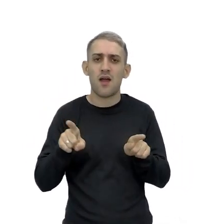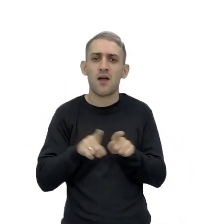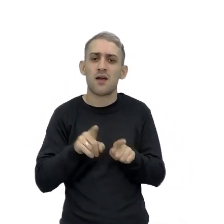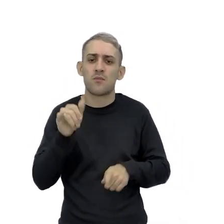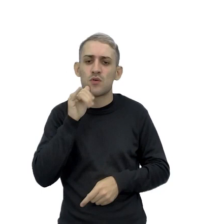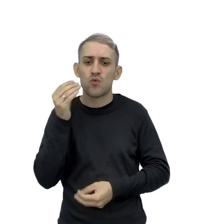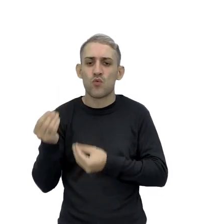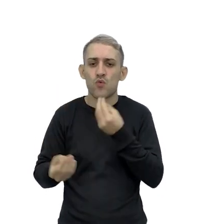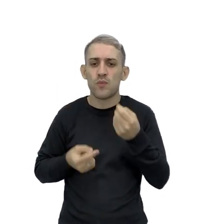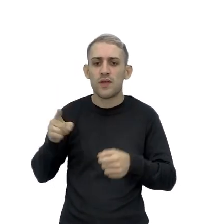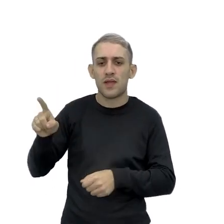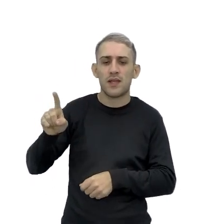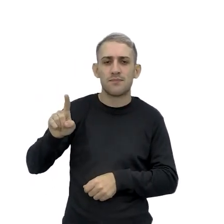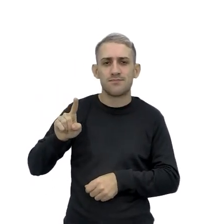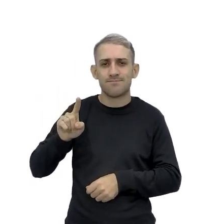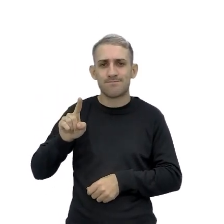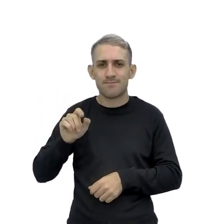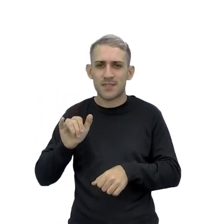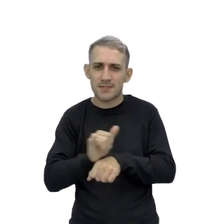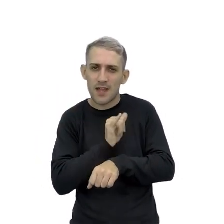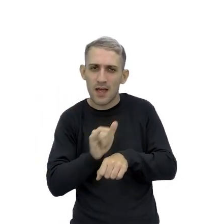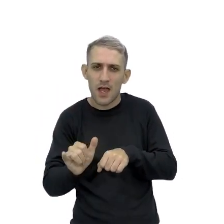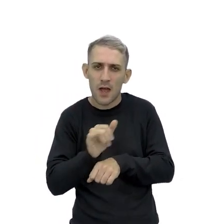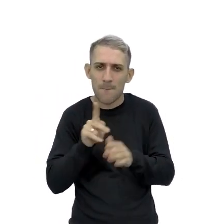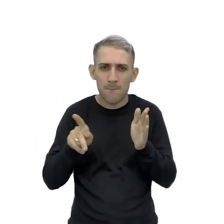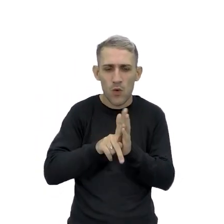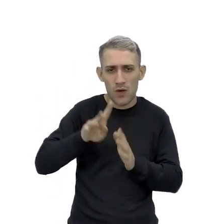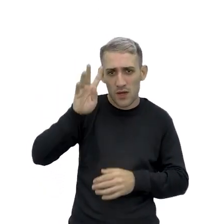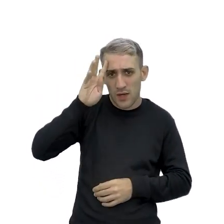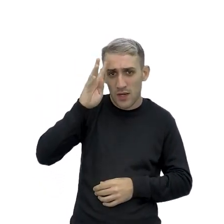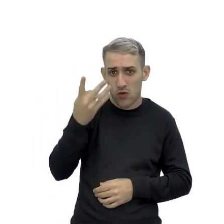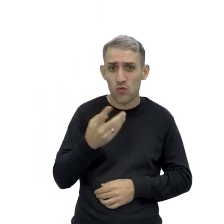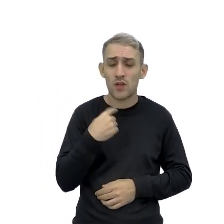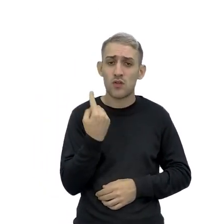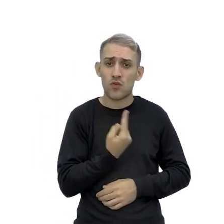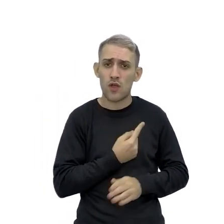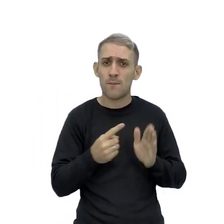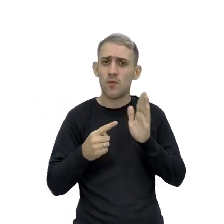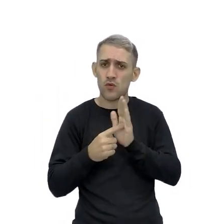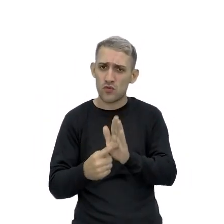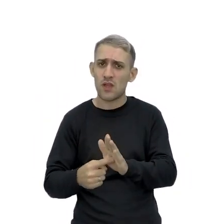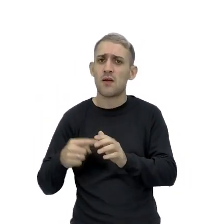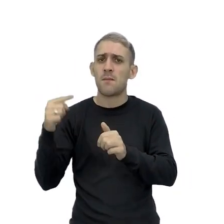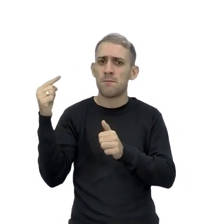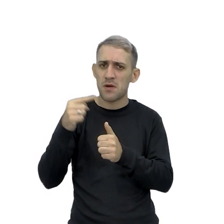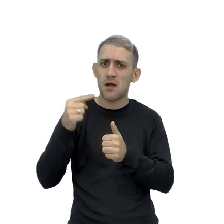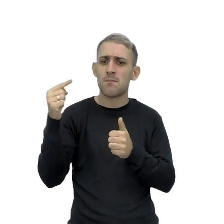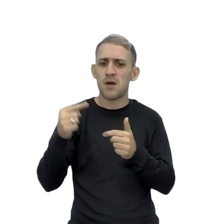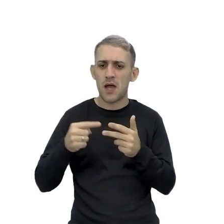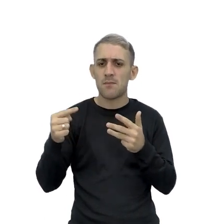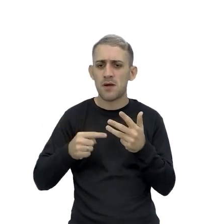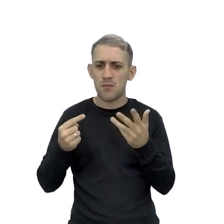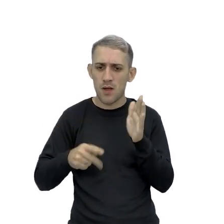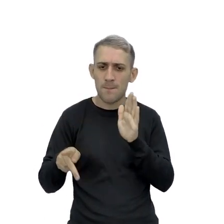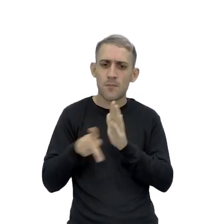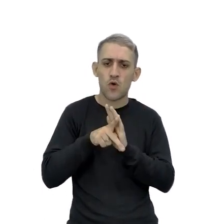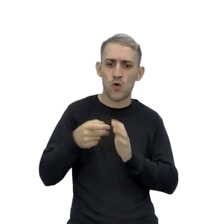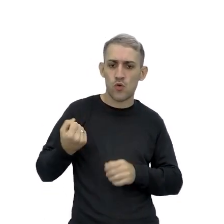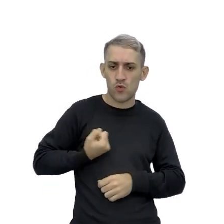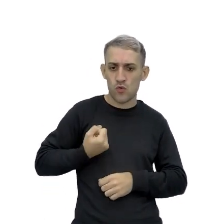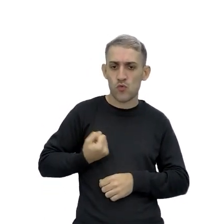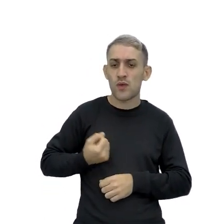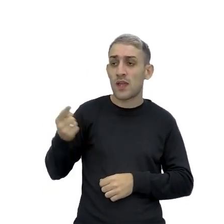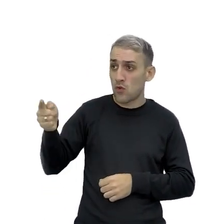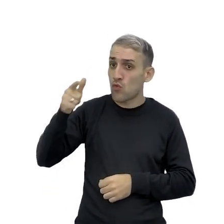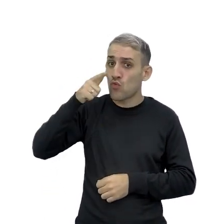as suas formas de resolução, e você vai apresentando para ele gradativamente os algoritmos, até que ele